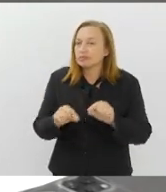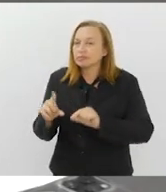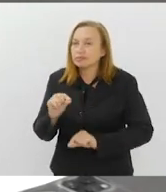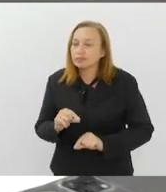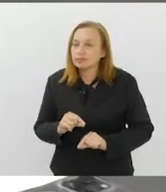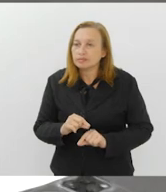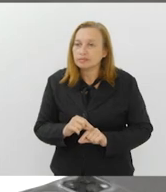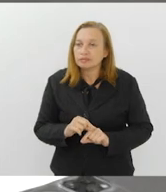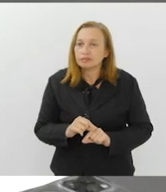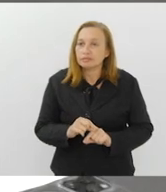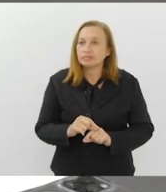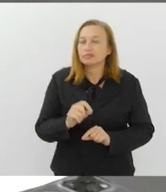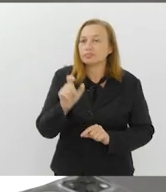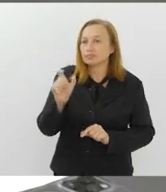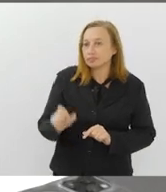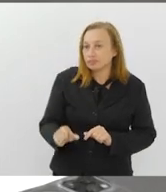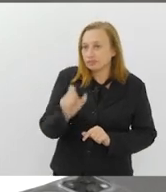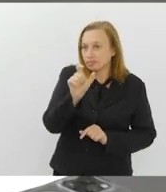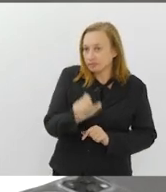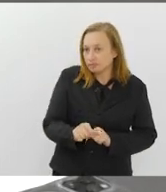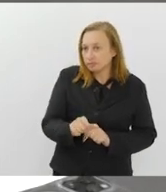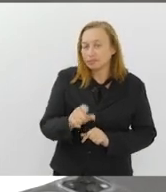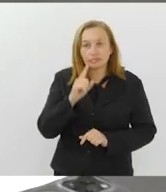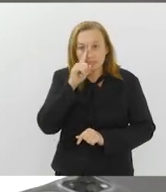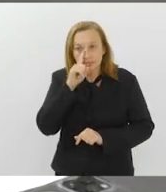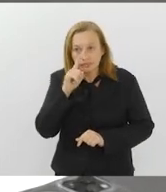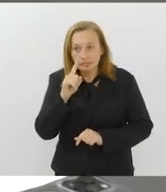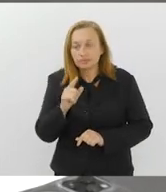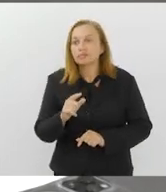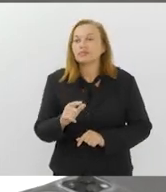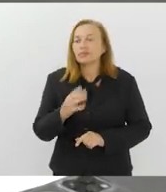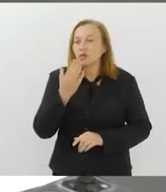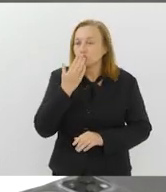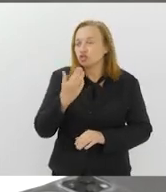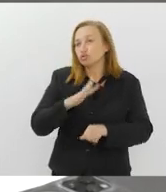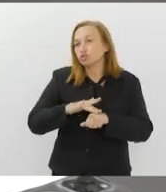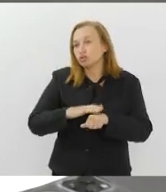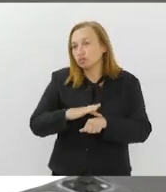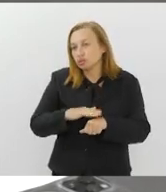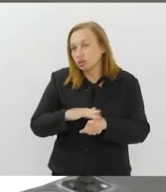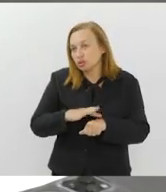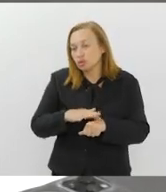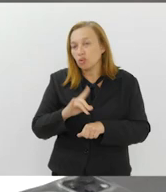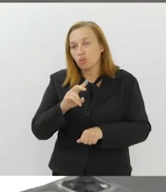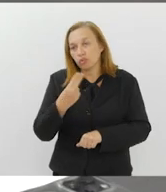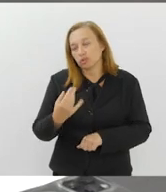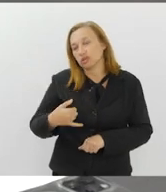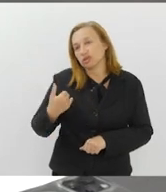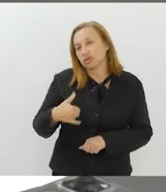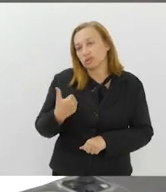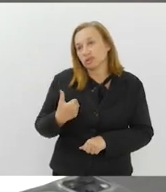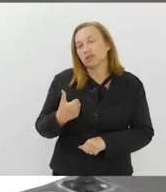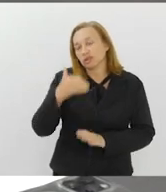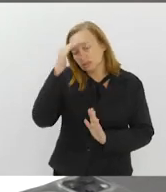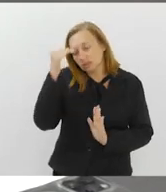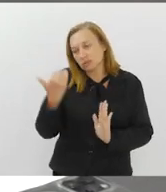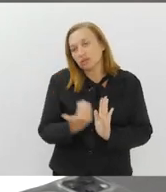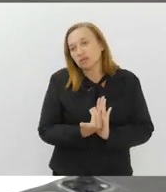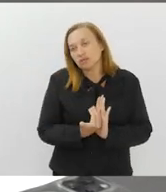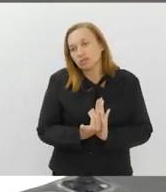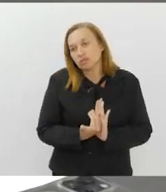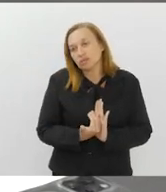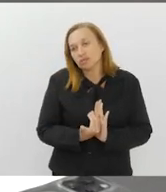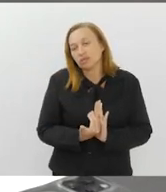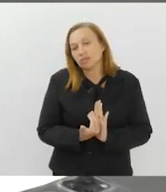de indivíduos, não existe seleção de risco, seja pelo tipo de doença, seja por idade. Cumprimos, as operadoras da